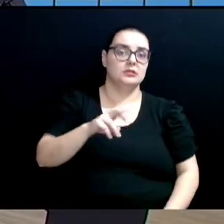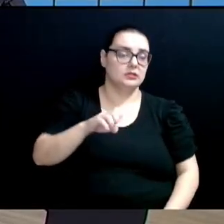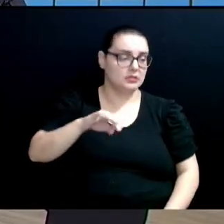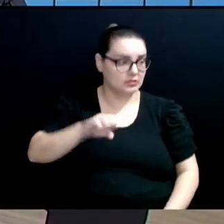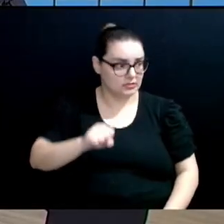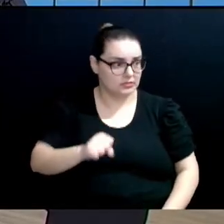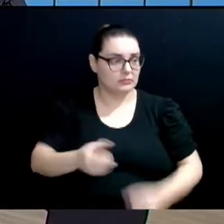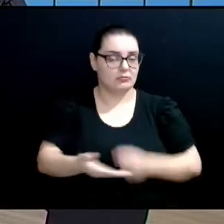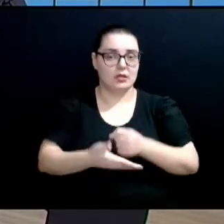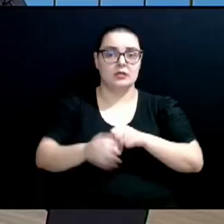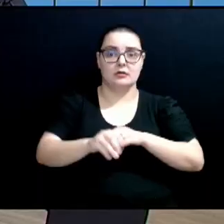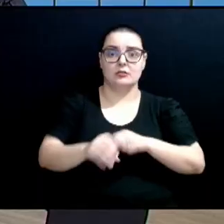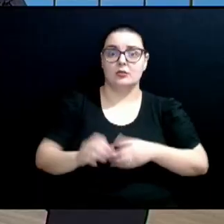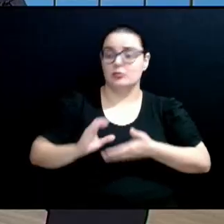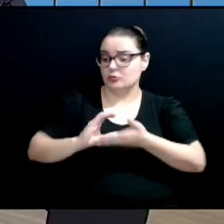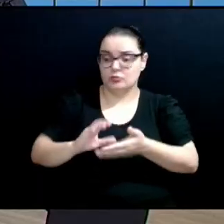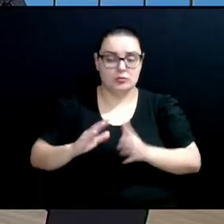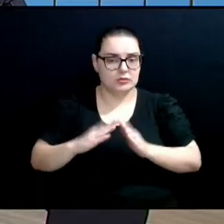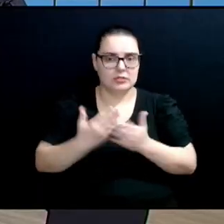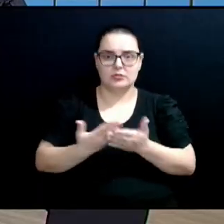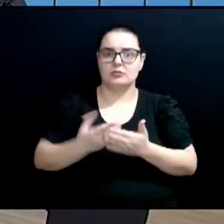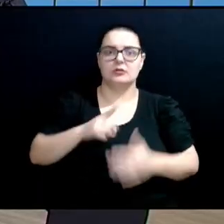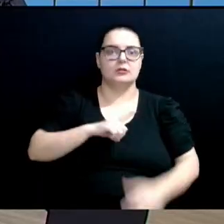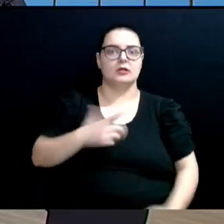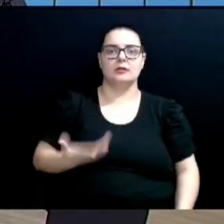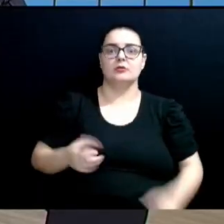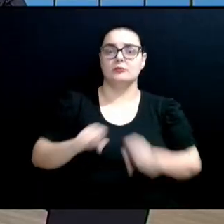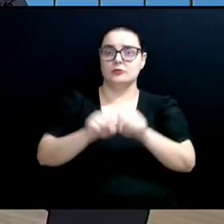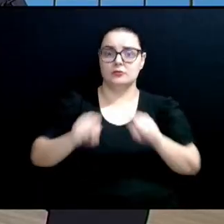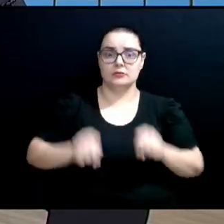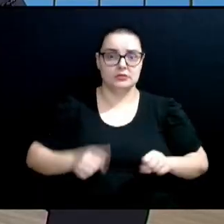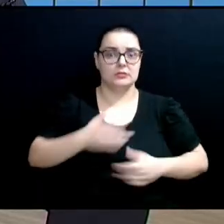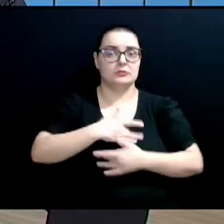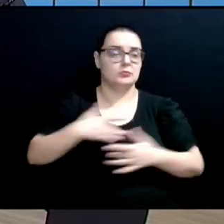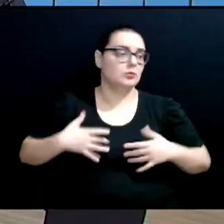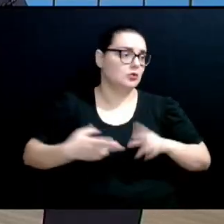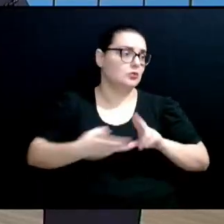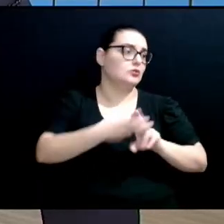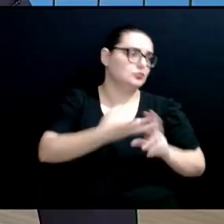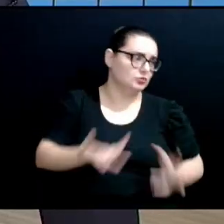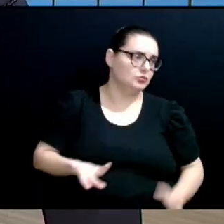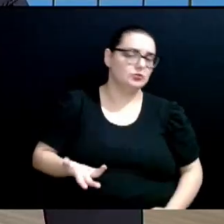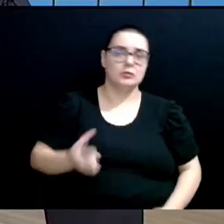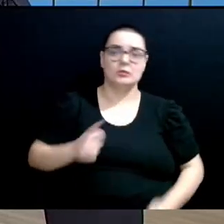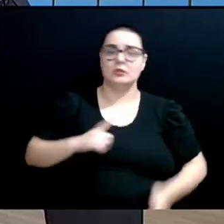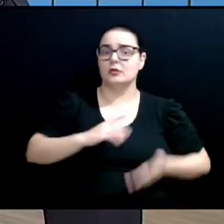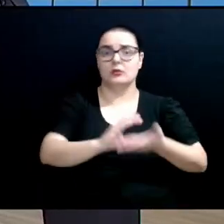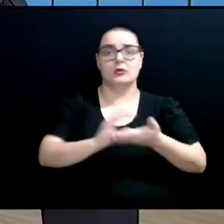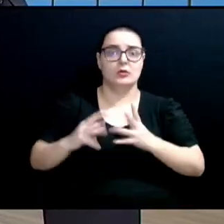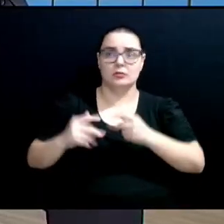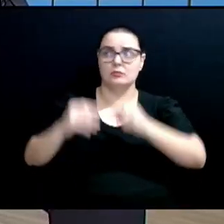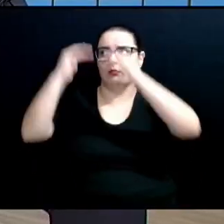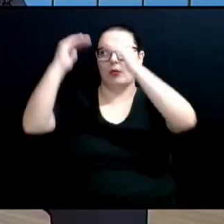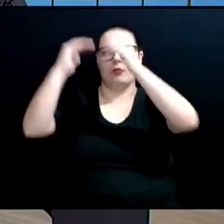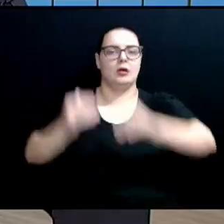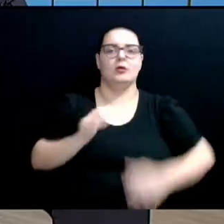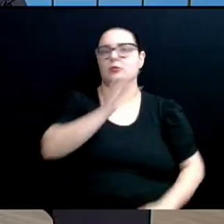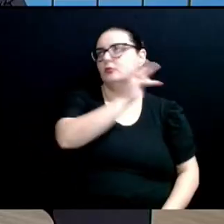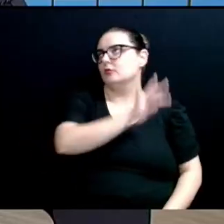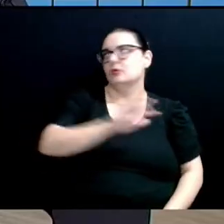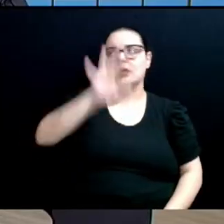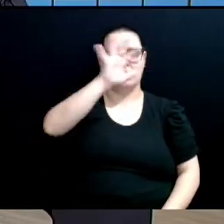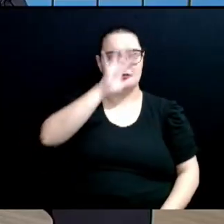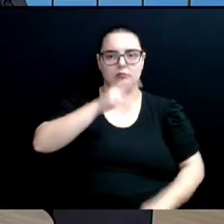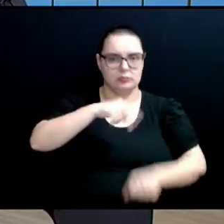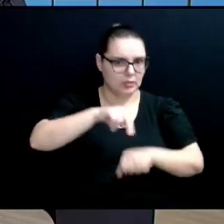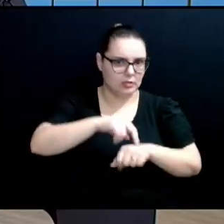escola. O Sistema Único de Saúde prevê a existência dos conselhos em todos os níveis, desde o nível federal, nacional, até